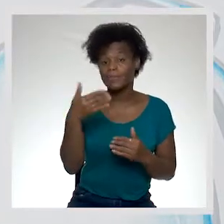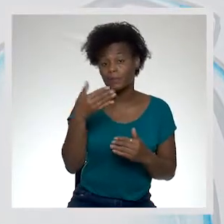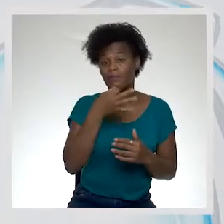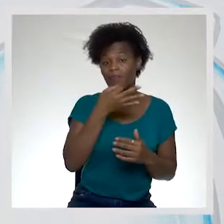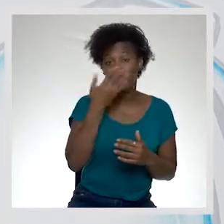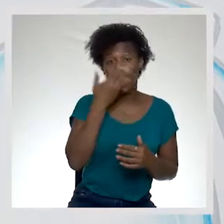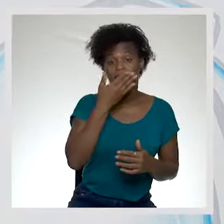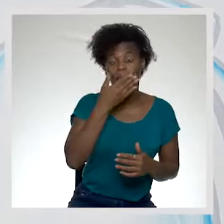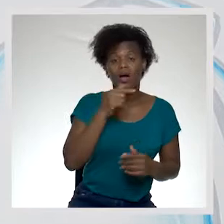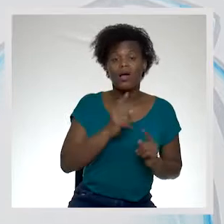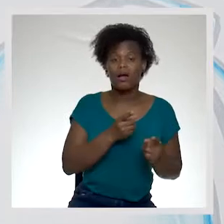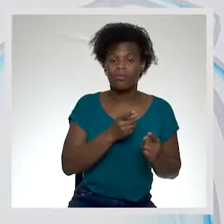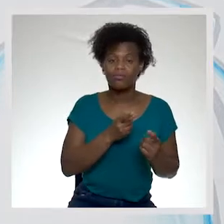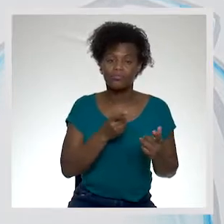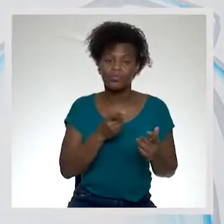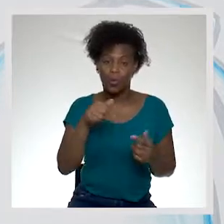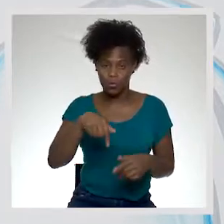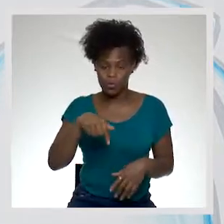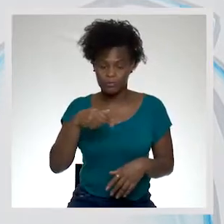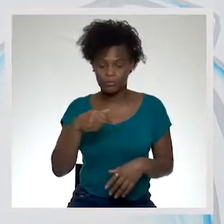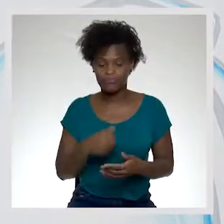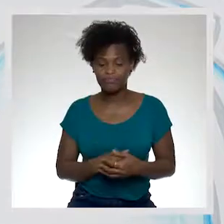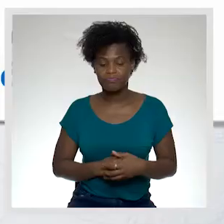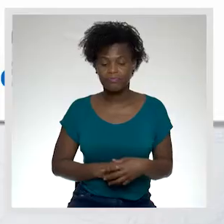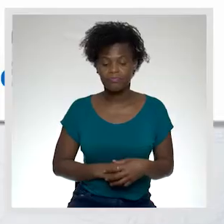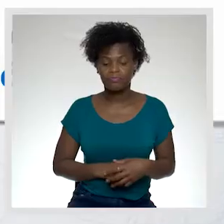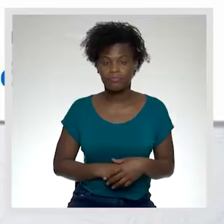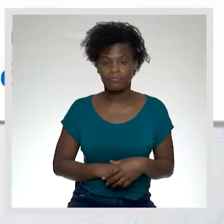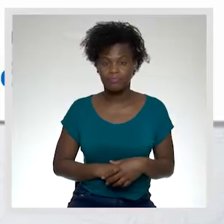nossa aula que nos compete hoje.